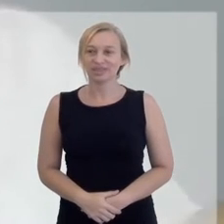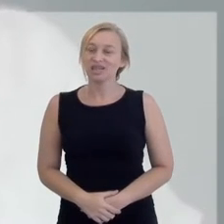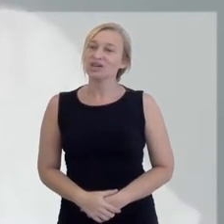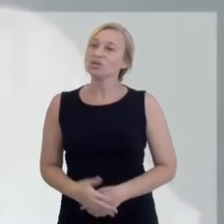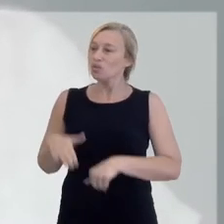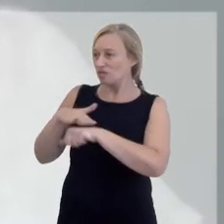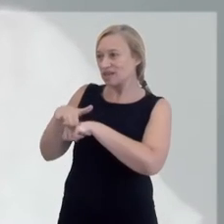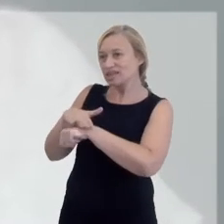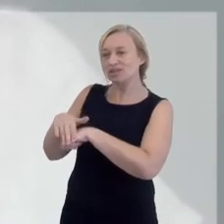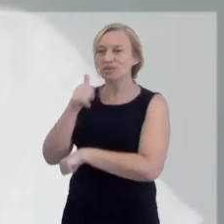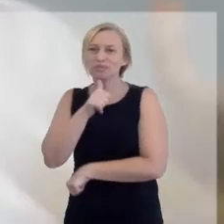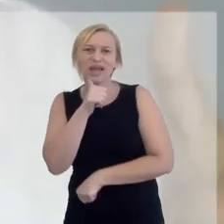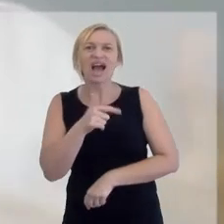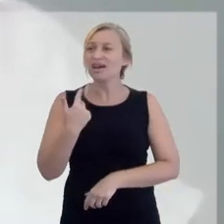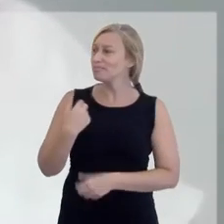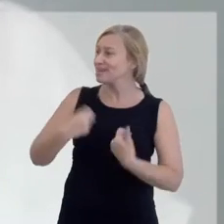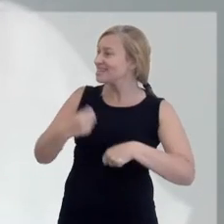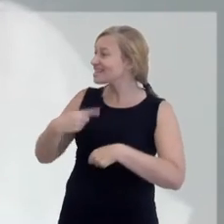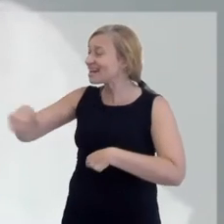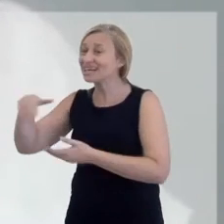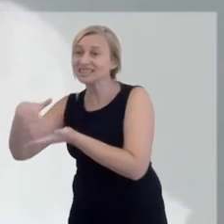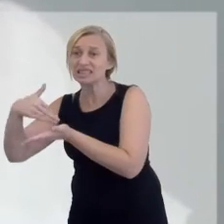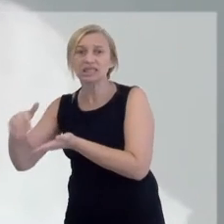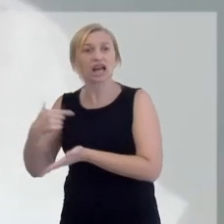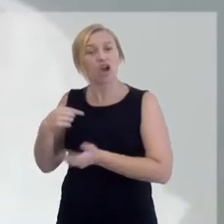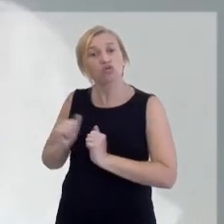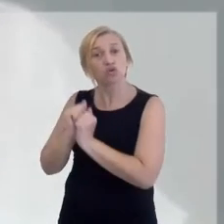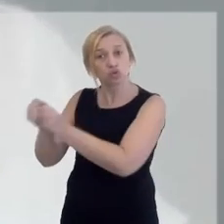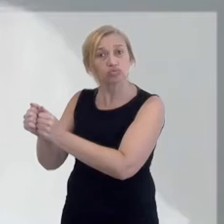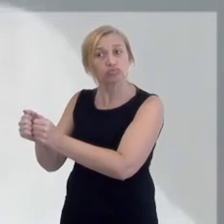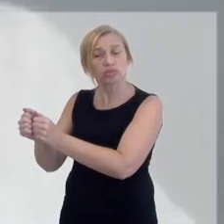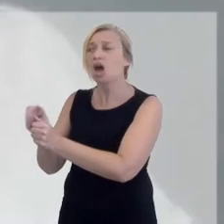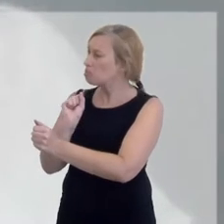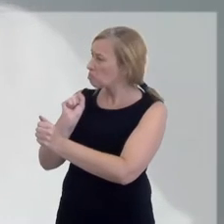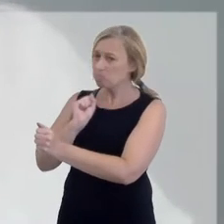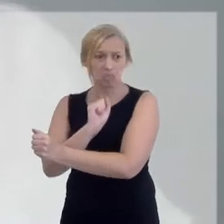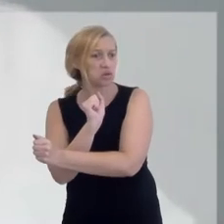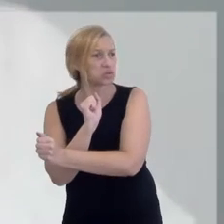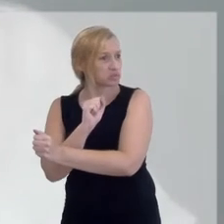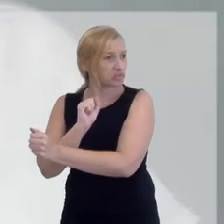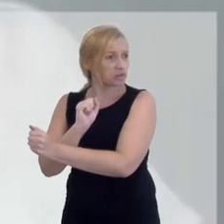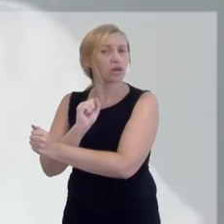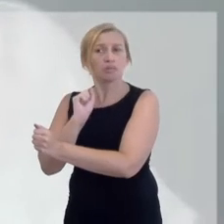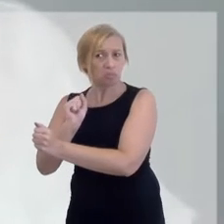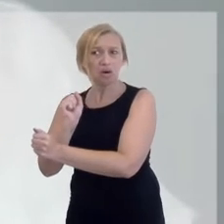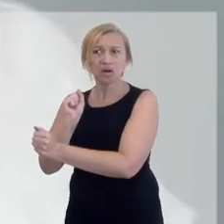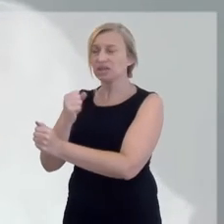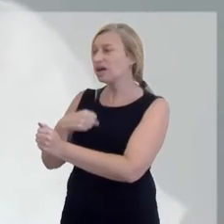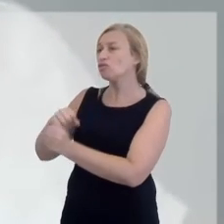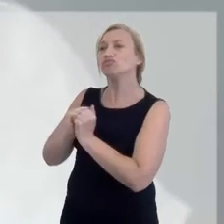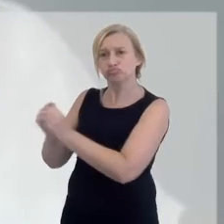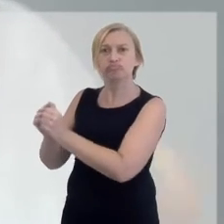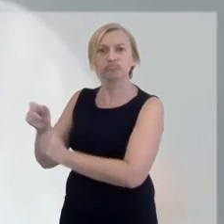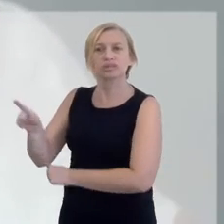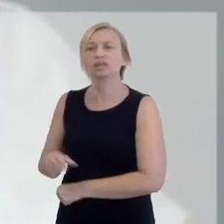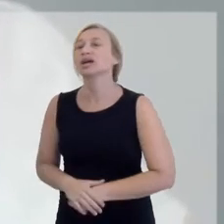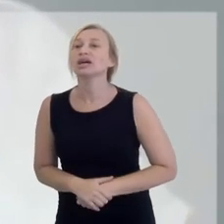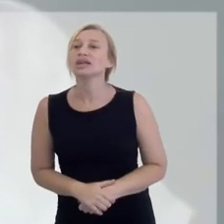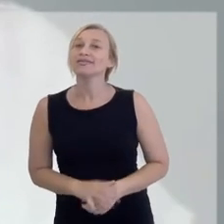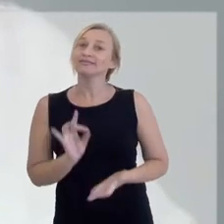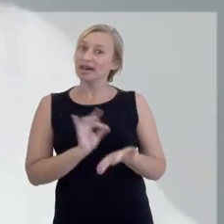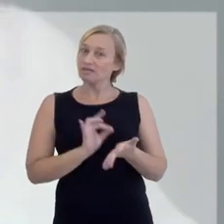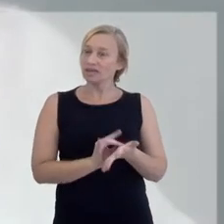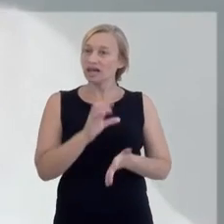como eu andava com as meninas falaram: ah, a gente tem que ir lá na secretaria. E eu fui. Eu falei: posso ir? Aí elas: pode. E eu